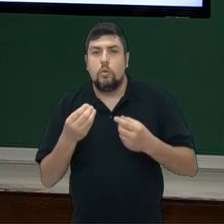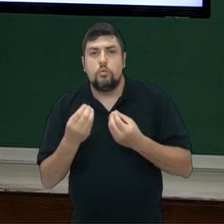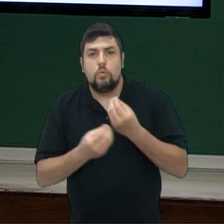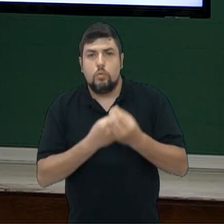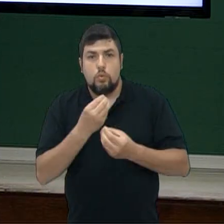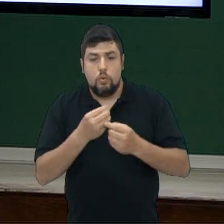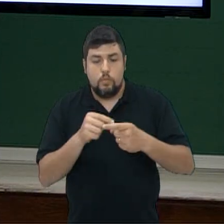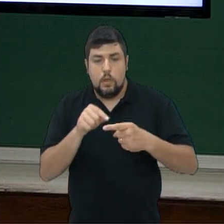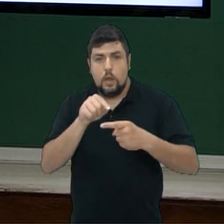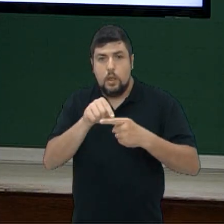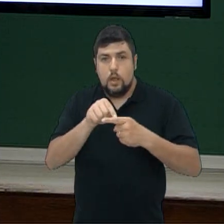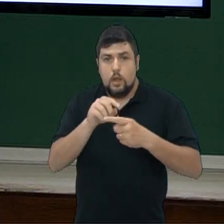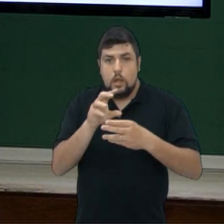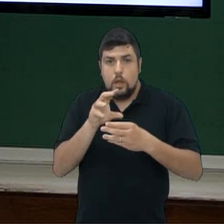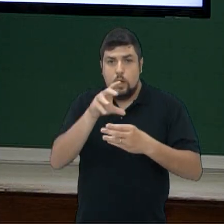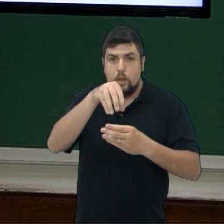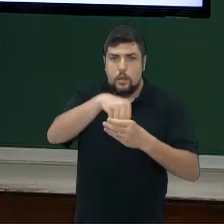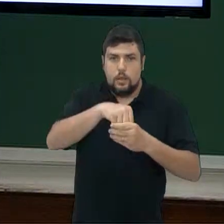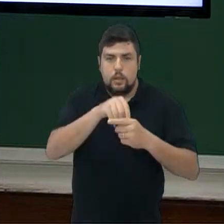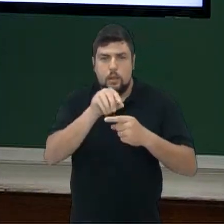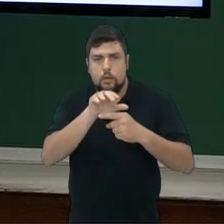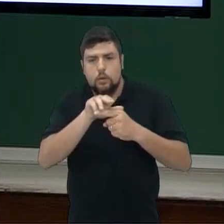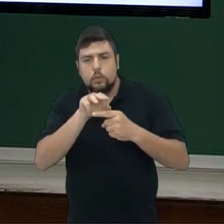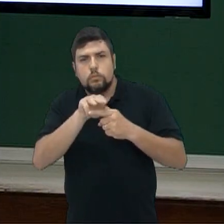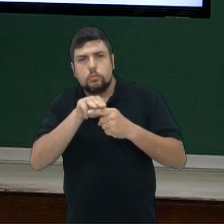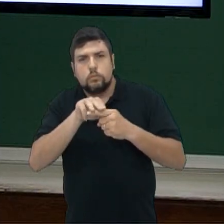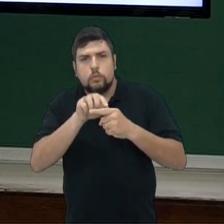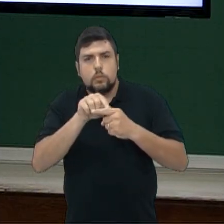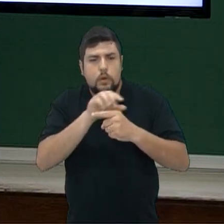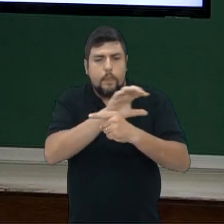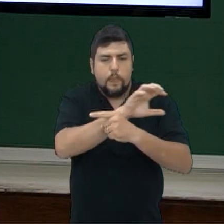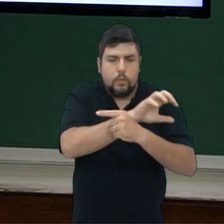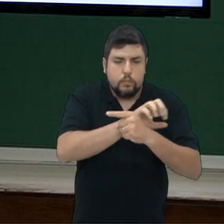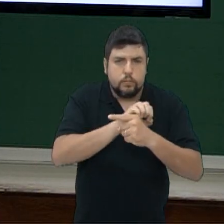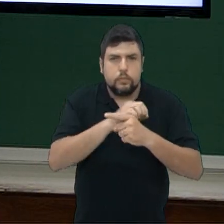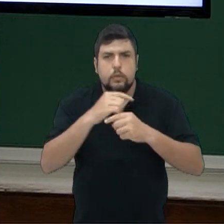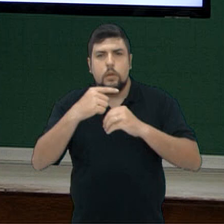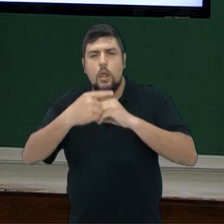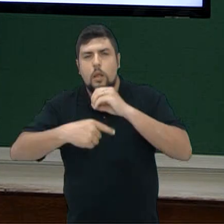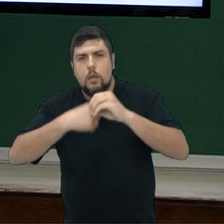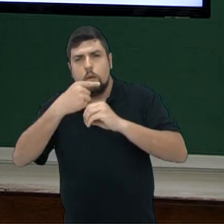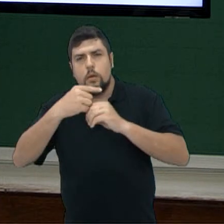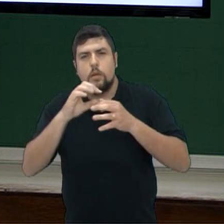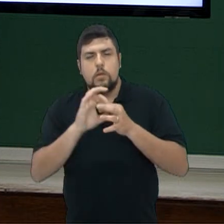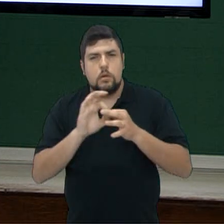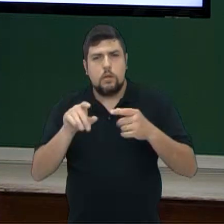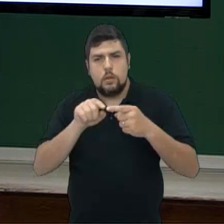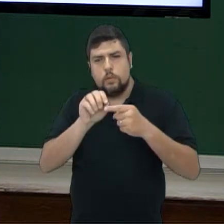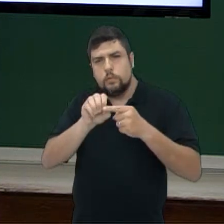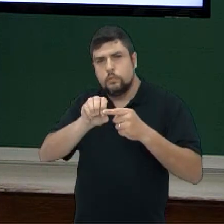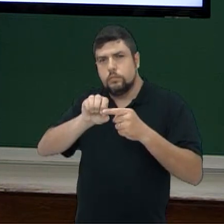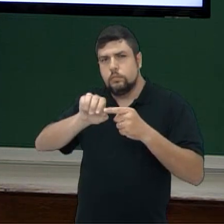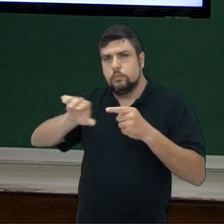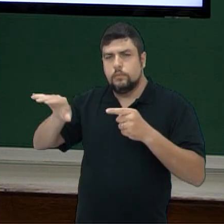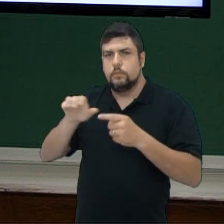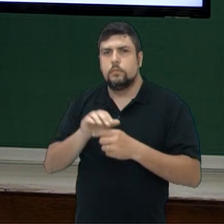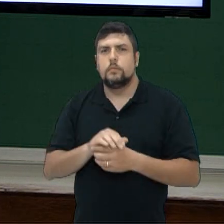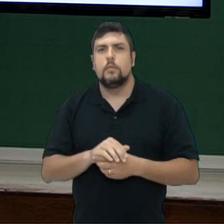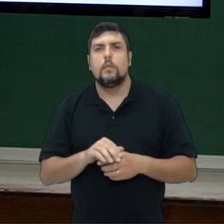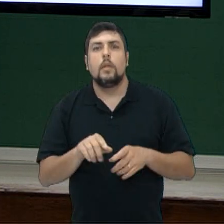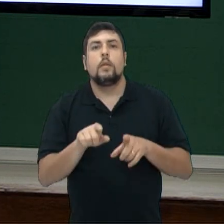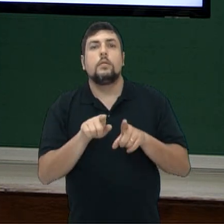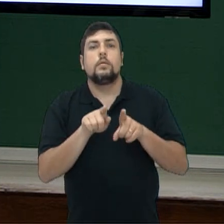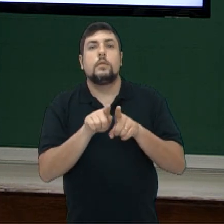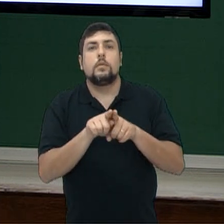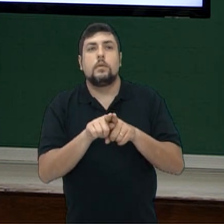própria estrutura ali, né, dos elétrons, ele deixa um elétron ali livre, né? Aí ele